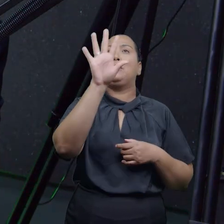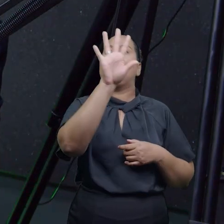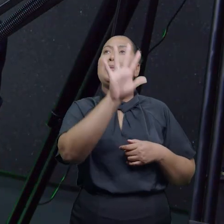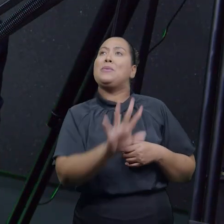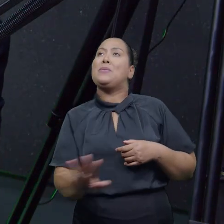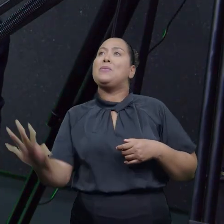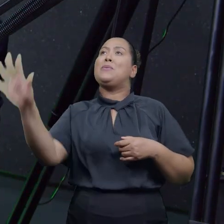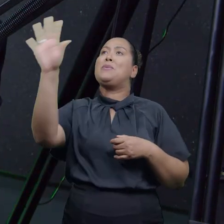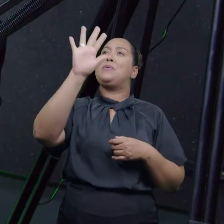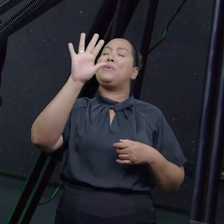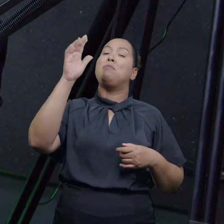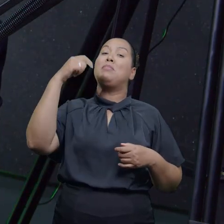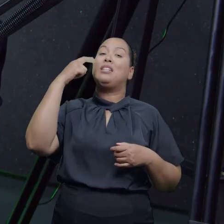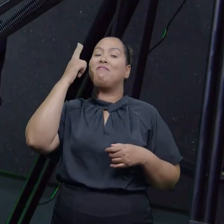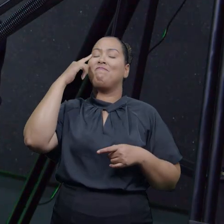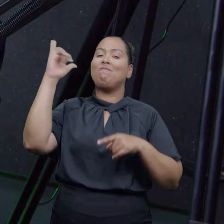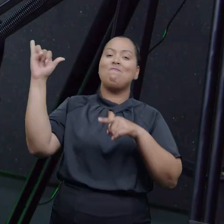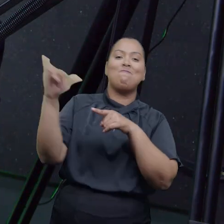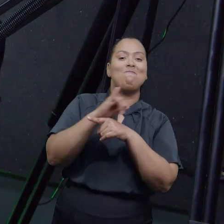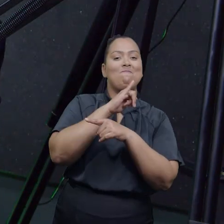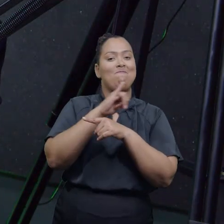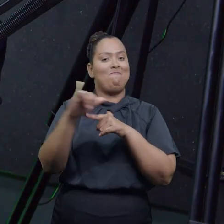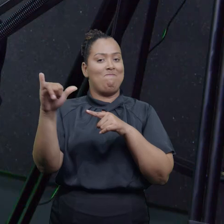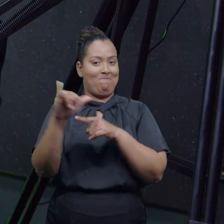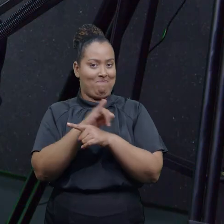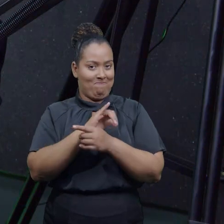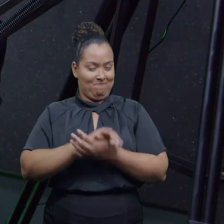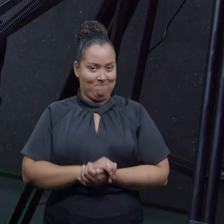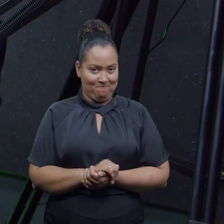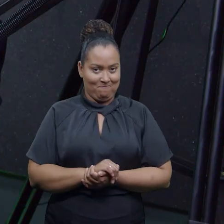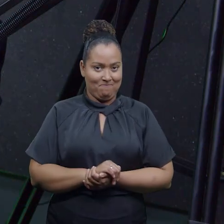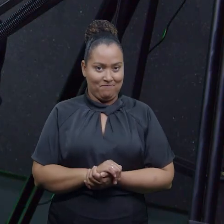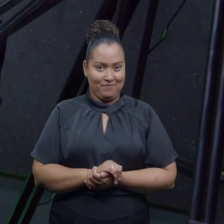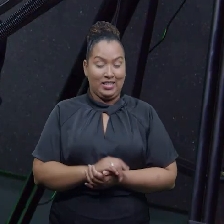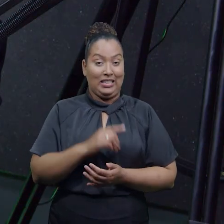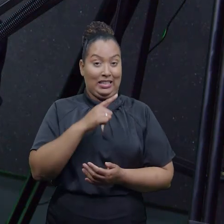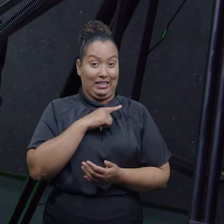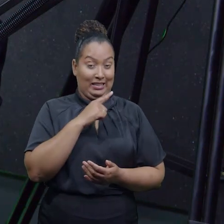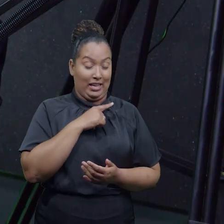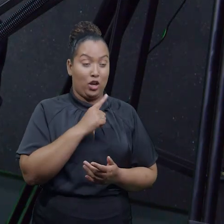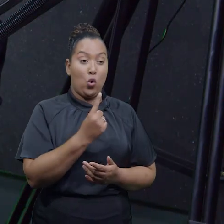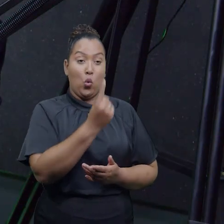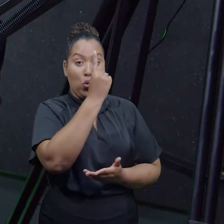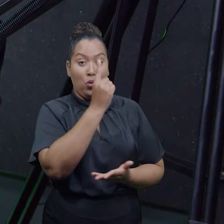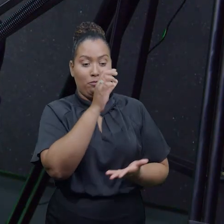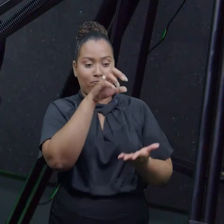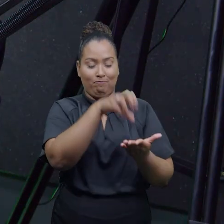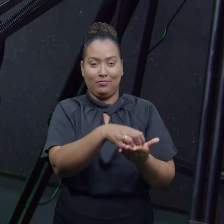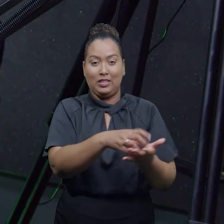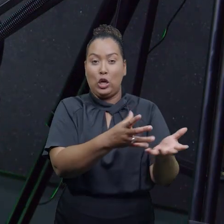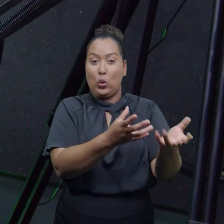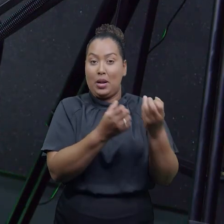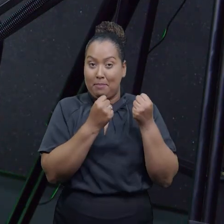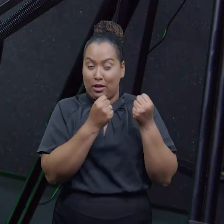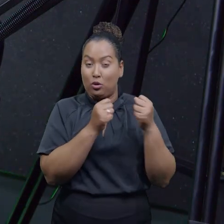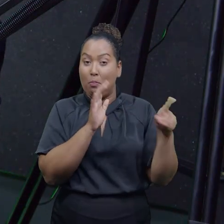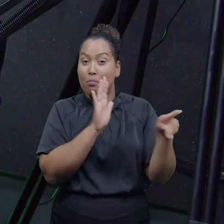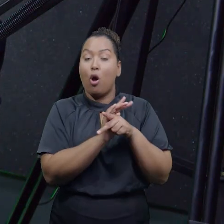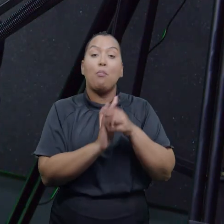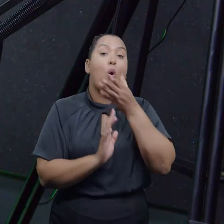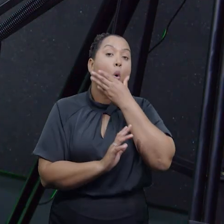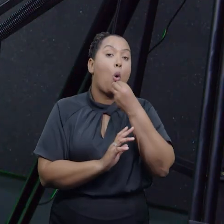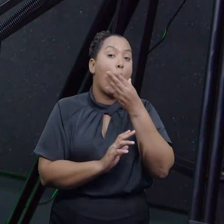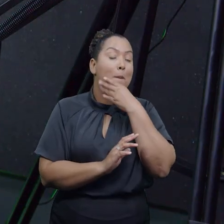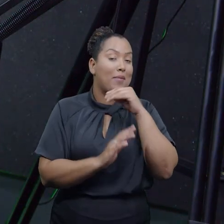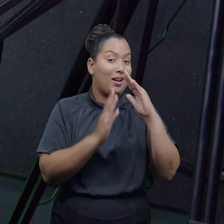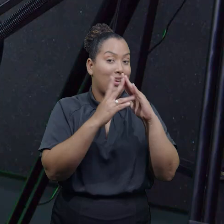cidade precisa também ser repensada. Vejamos que nós temos uma estrutura de acolhimento de população masculina